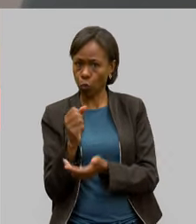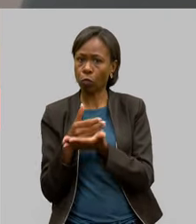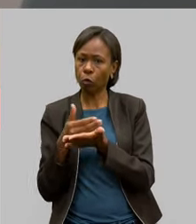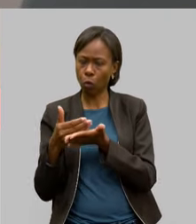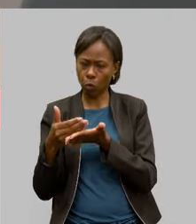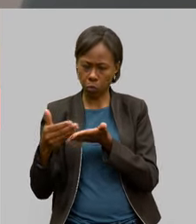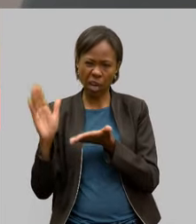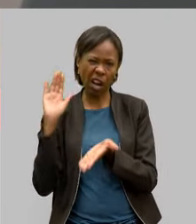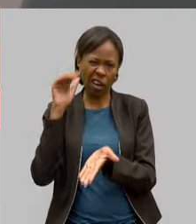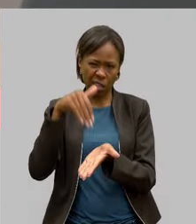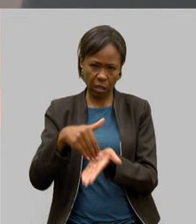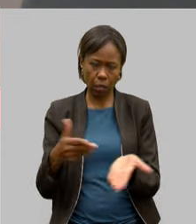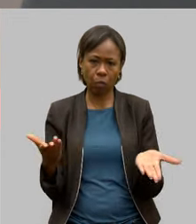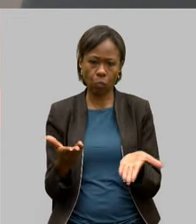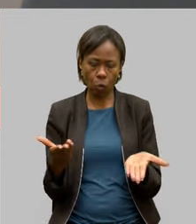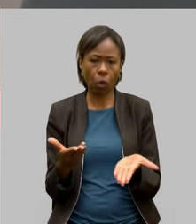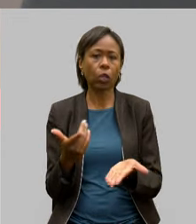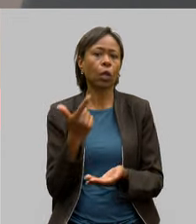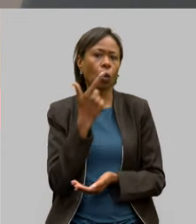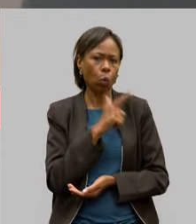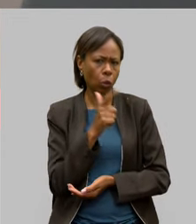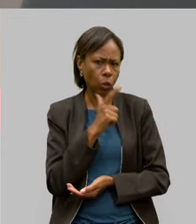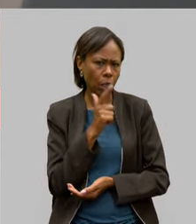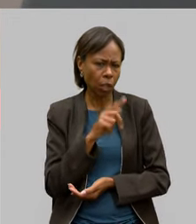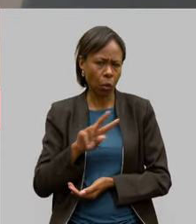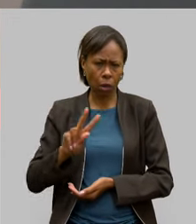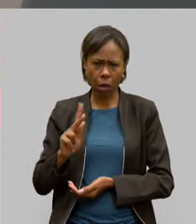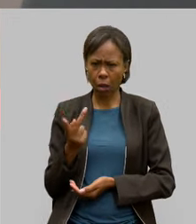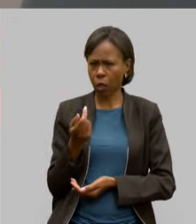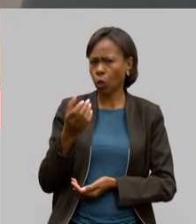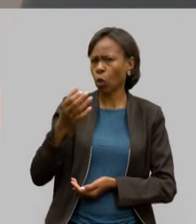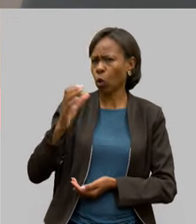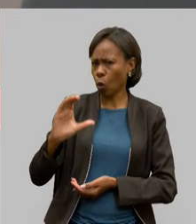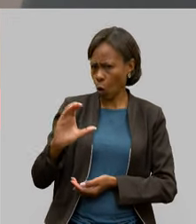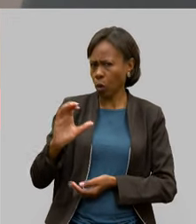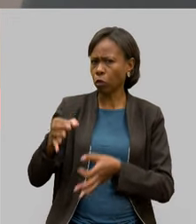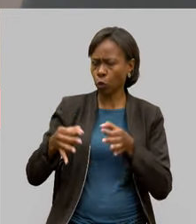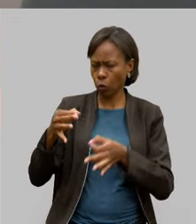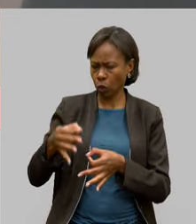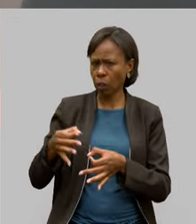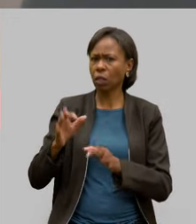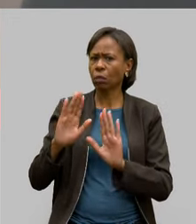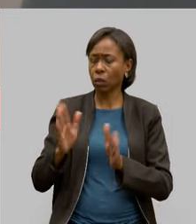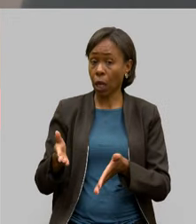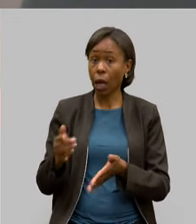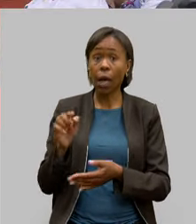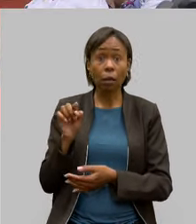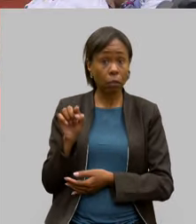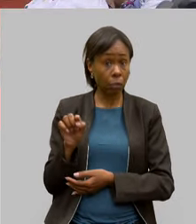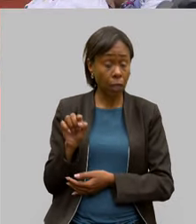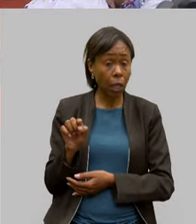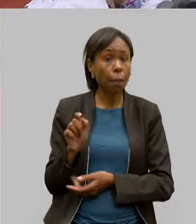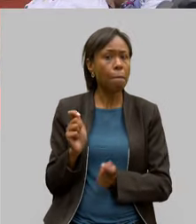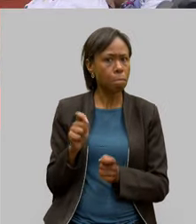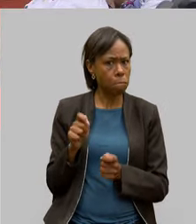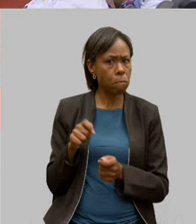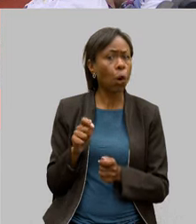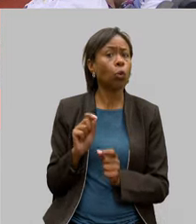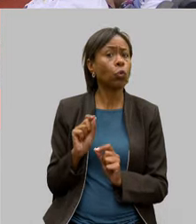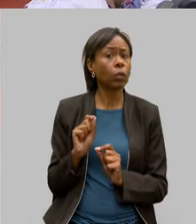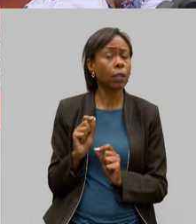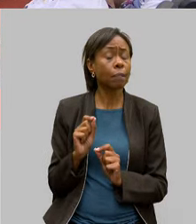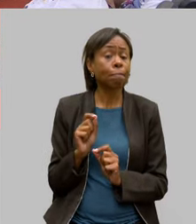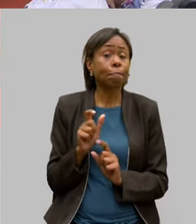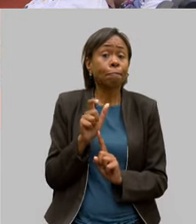já já temos conseguido habias Corpus aqui no estado e é muito importante observar que o habias Corpus ele permite que a pessoa